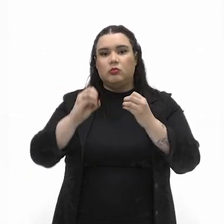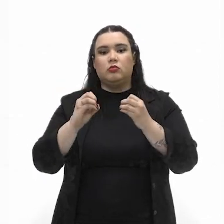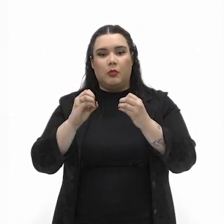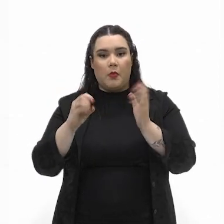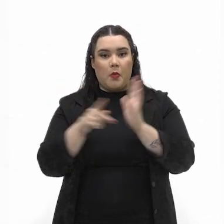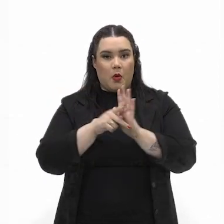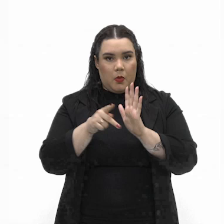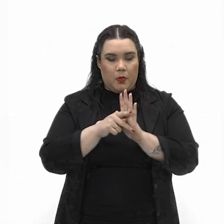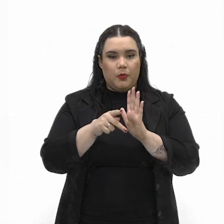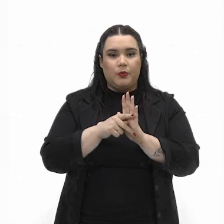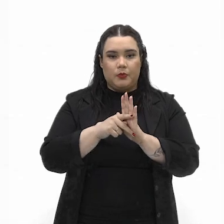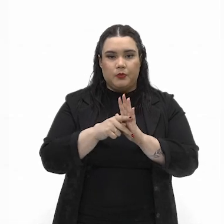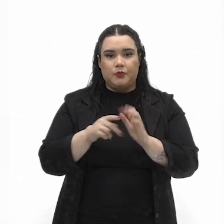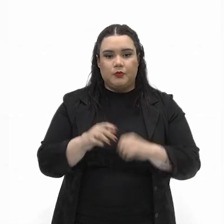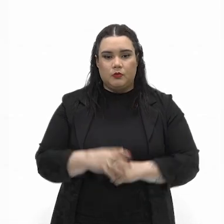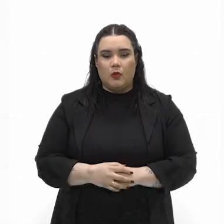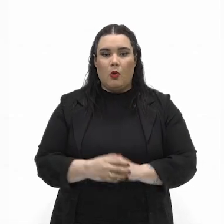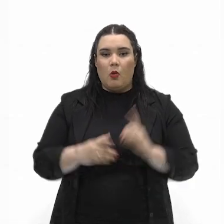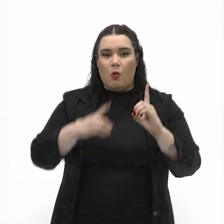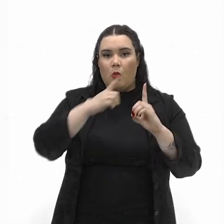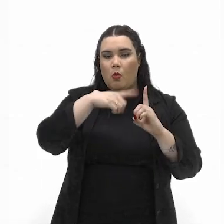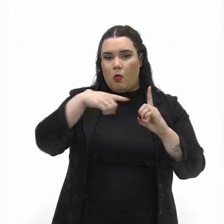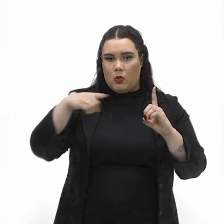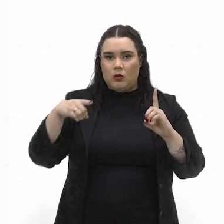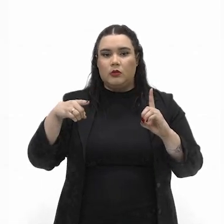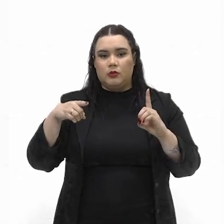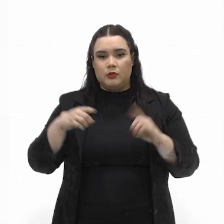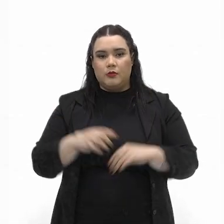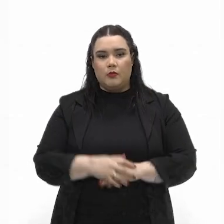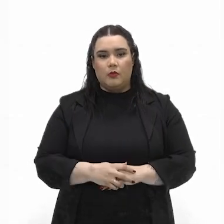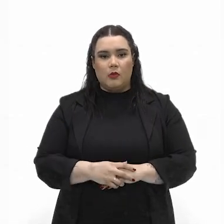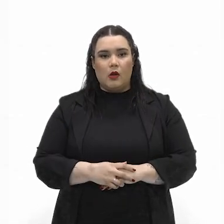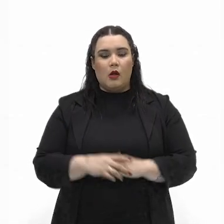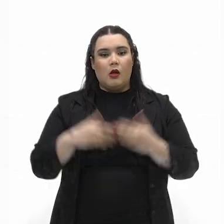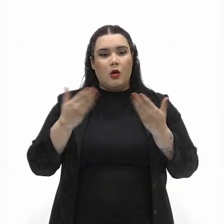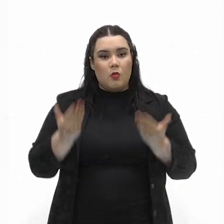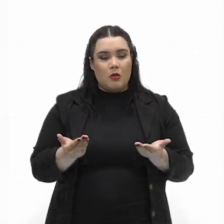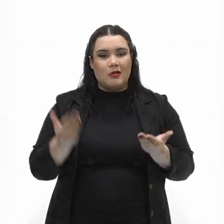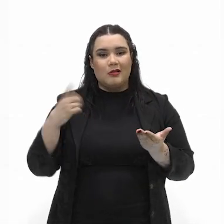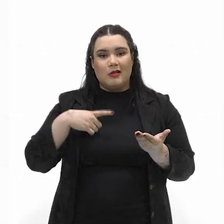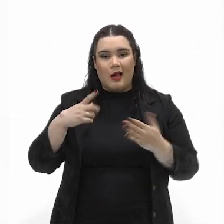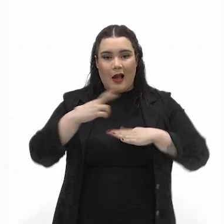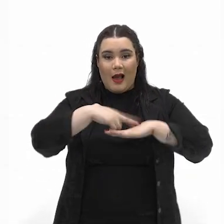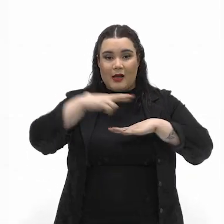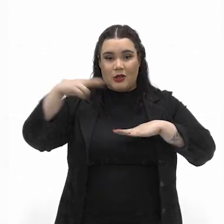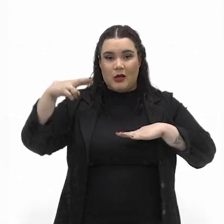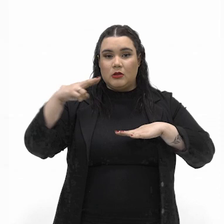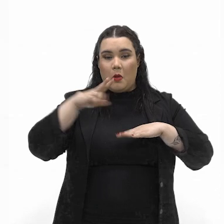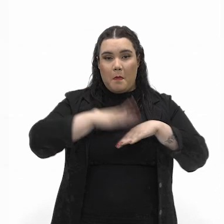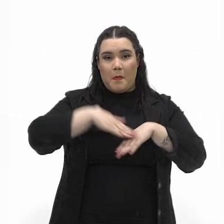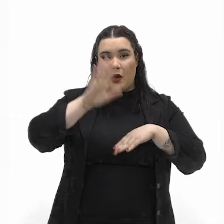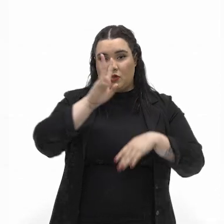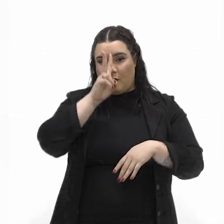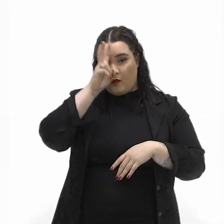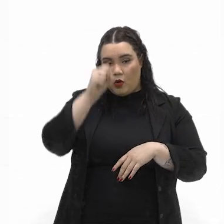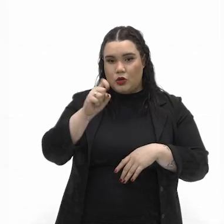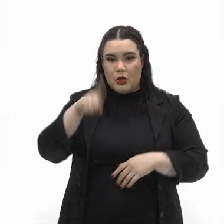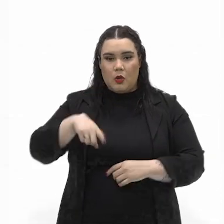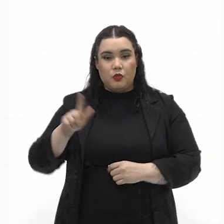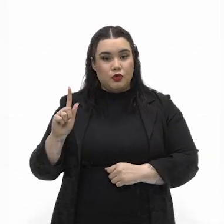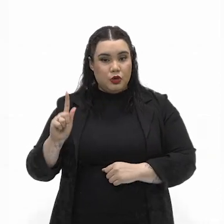eletromagnéticas, tá, pessoal? Dessas aí, a radiação que tem mais energia é a radiação gama, tá,